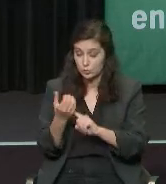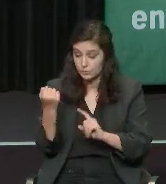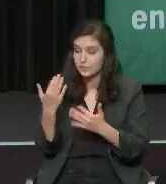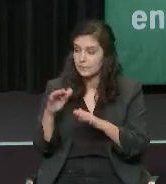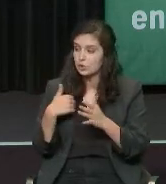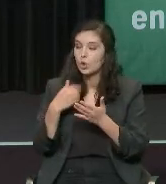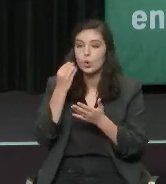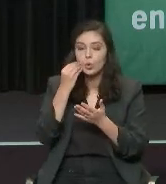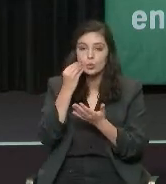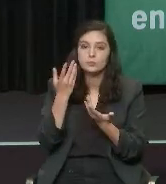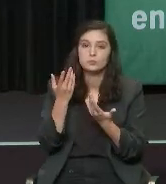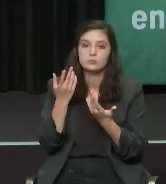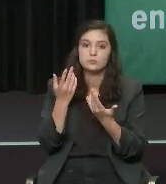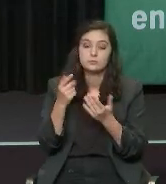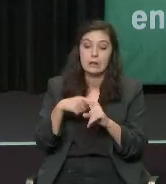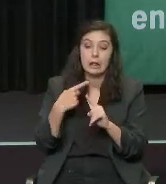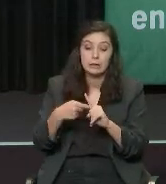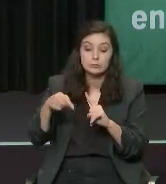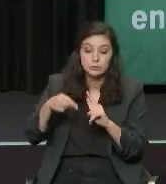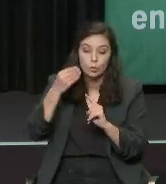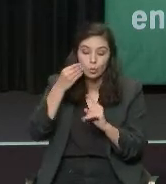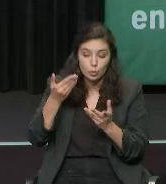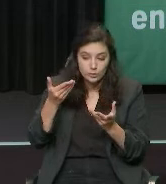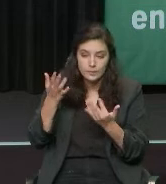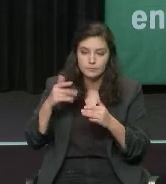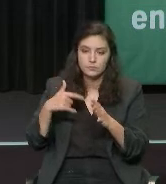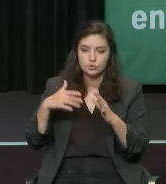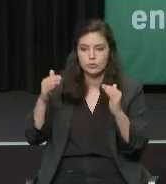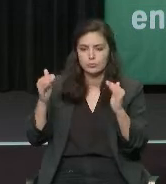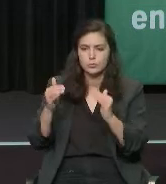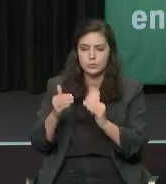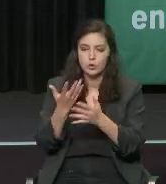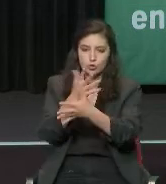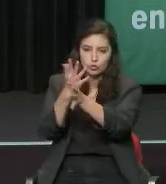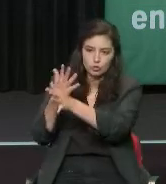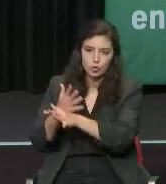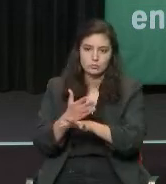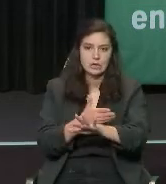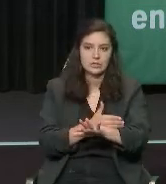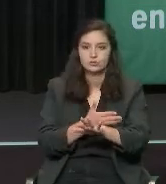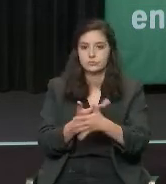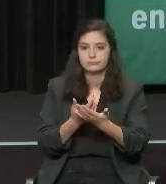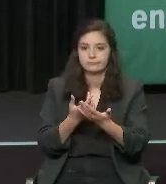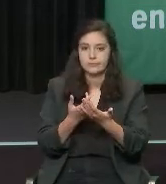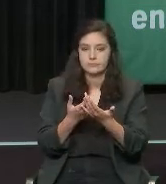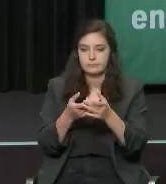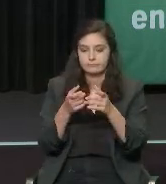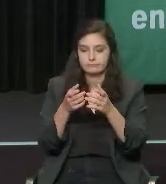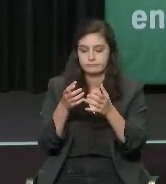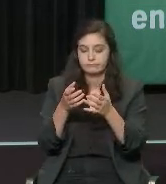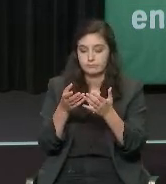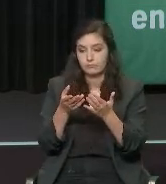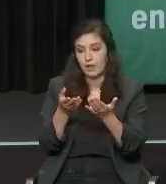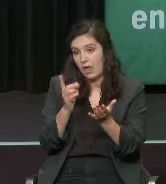Vamos ver como é que vai ser o presente ano. Mas, essencialmente, conseguiu-se reduzir muito o uso do fogo, que era indiscriminado. Baixou-se também